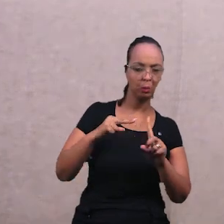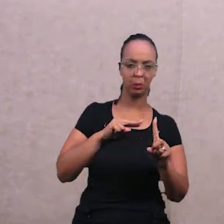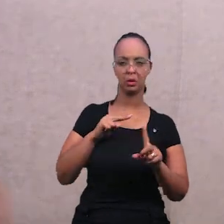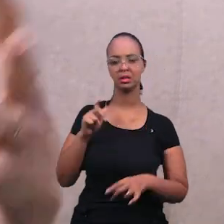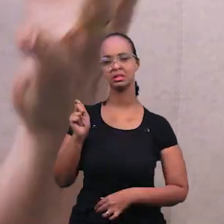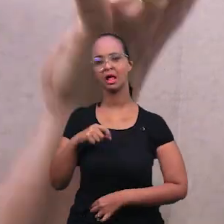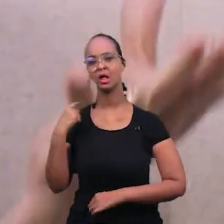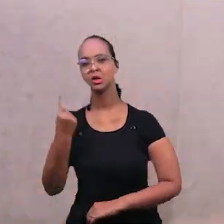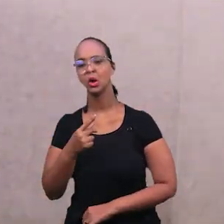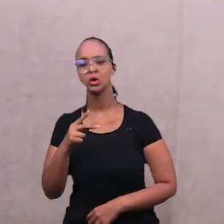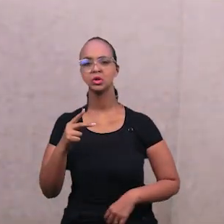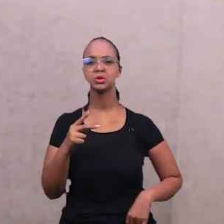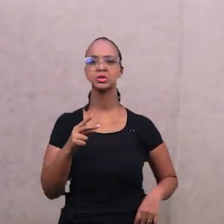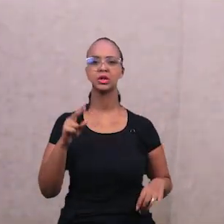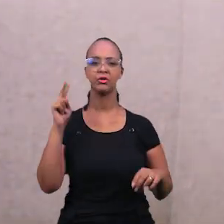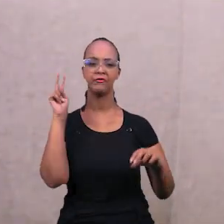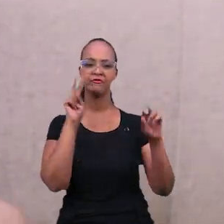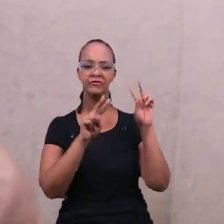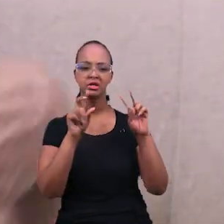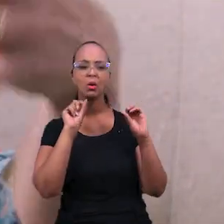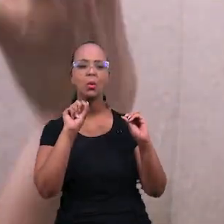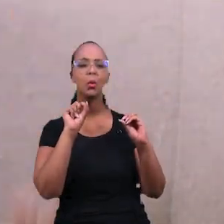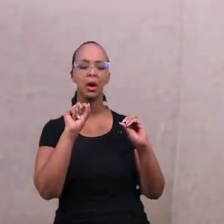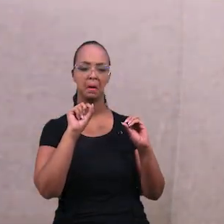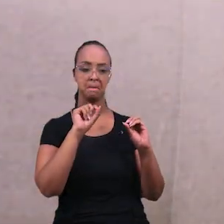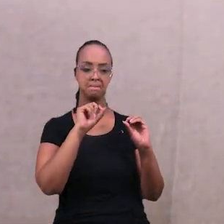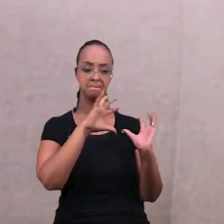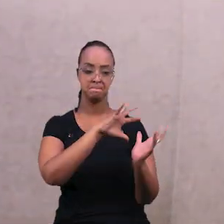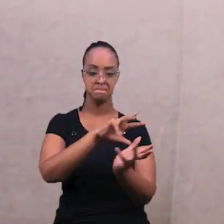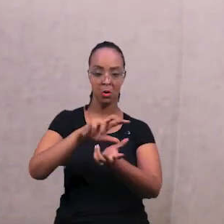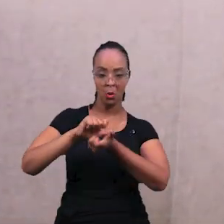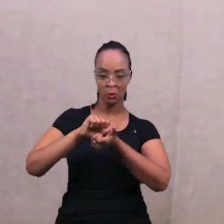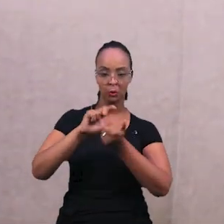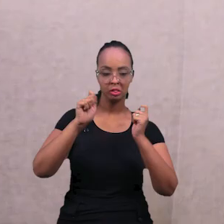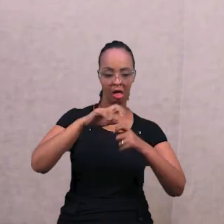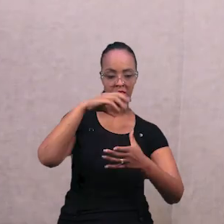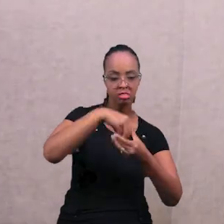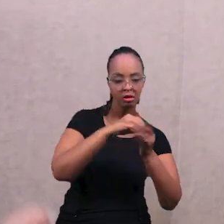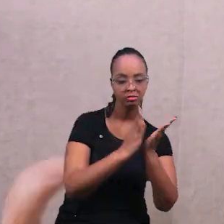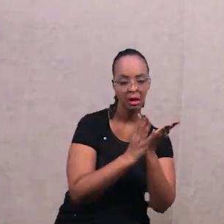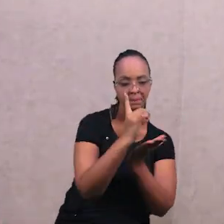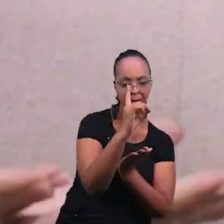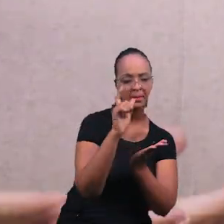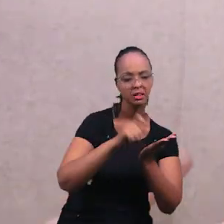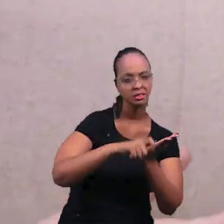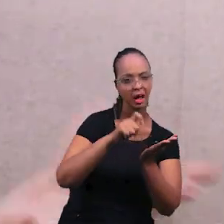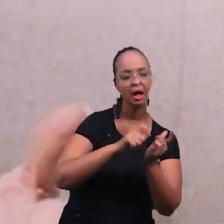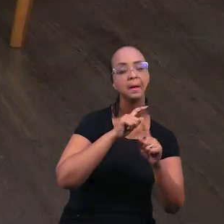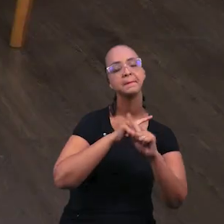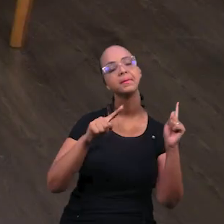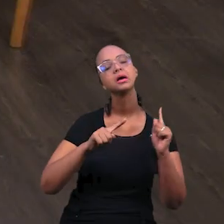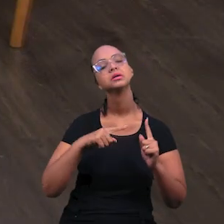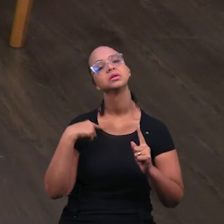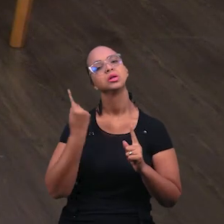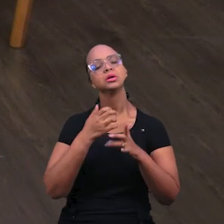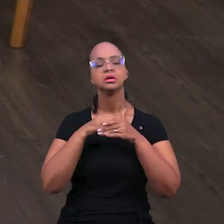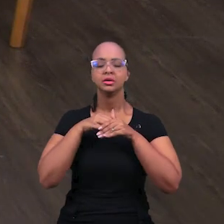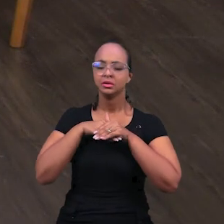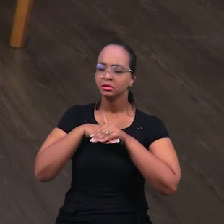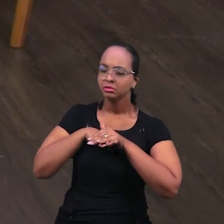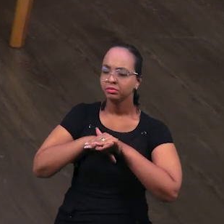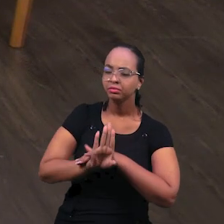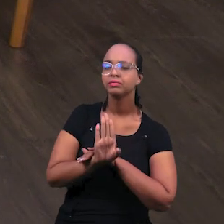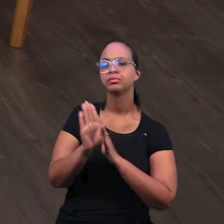uma cosmovisão bíblica, quer dizer, uma visão de mundo bíblica, mas temos nos aprofundado disso